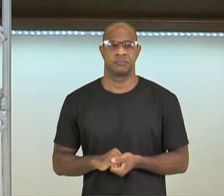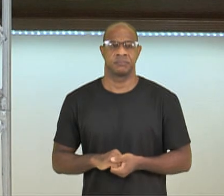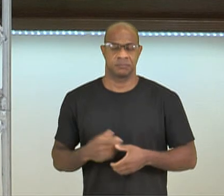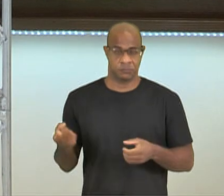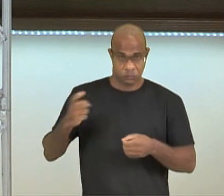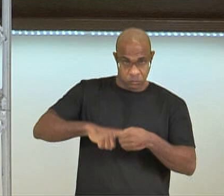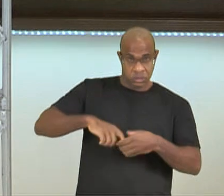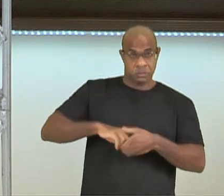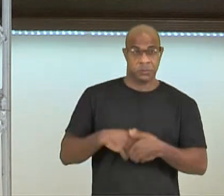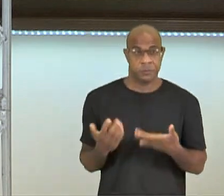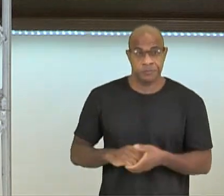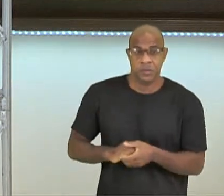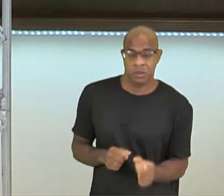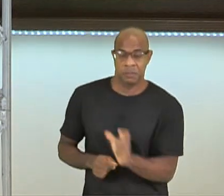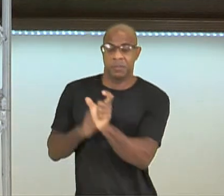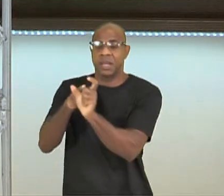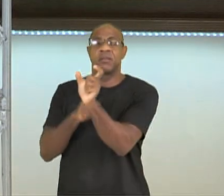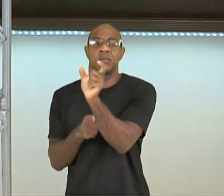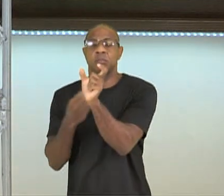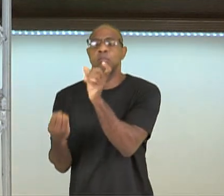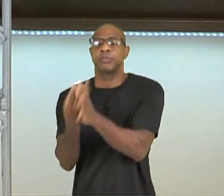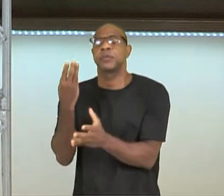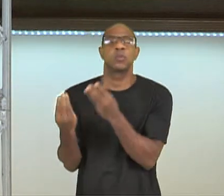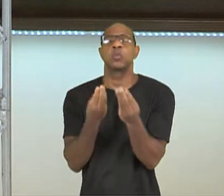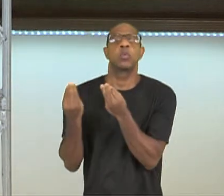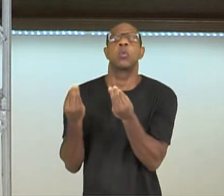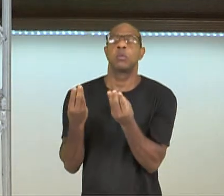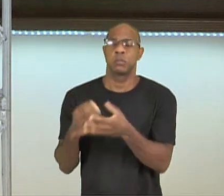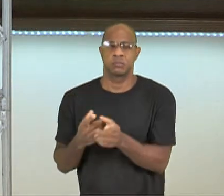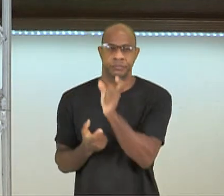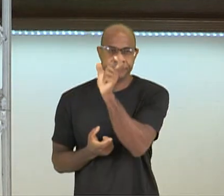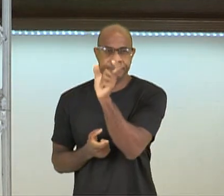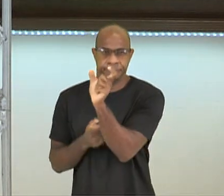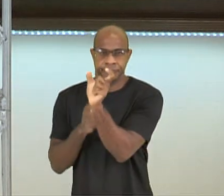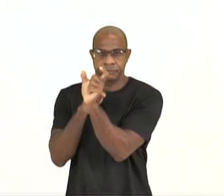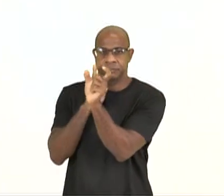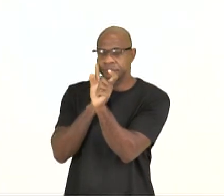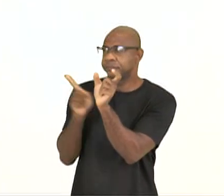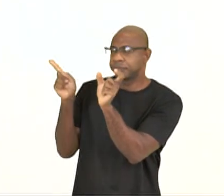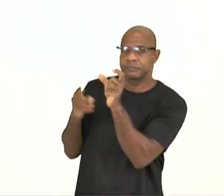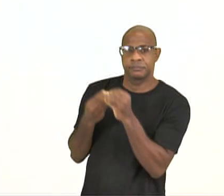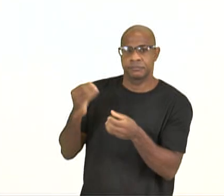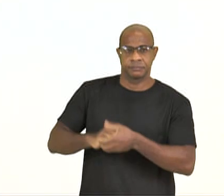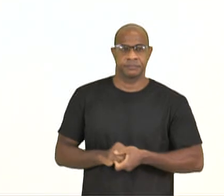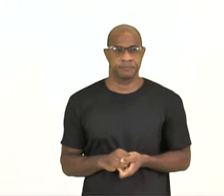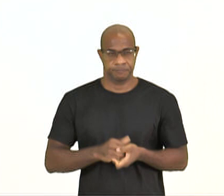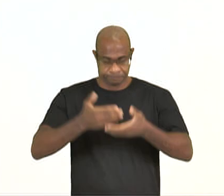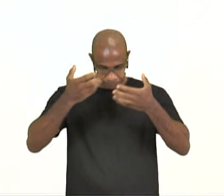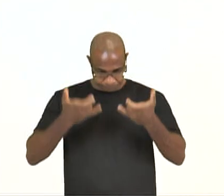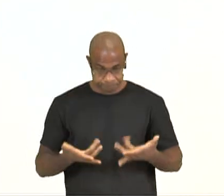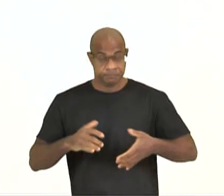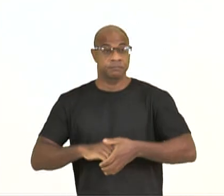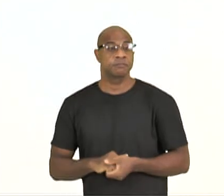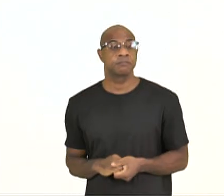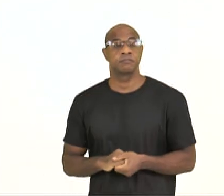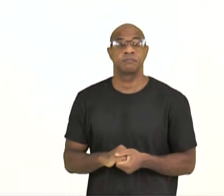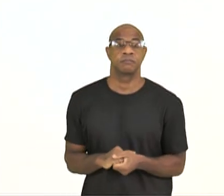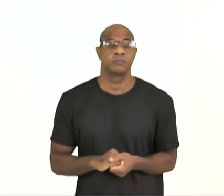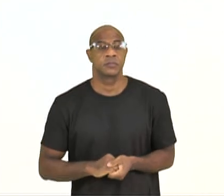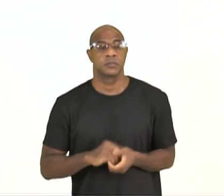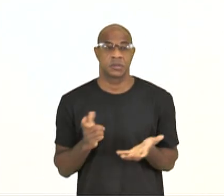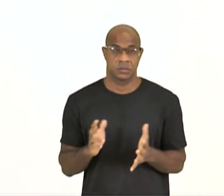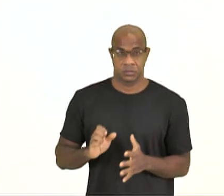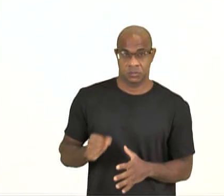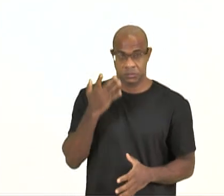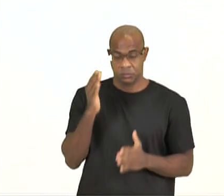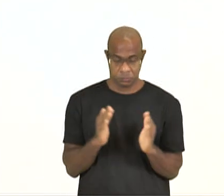Estamos de volta aqui, né, pessoal? Lógico, falando do tema do Renascimento, no início do Renascimento, que não aconteceu, né?